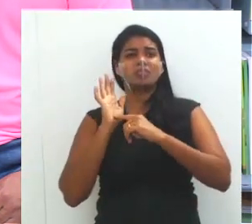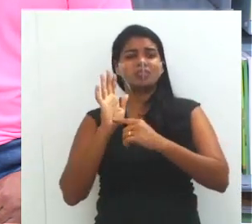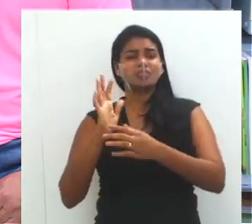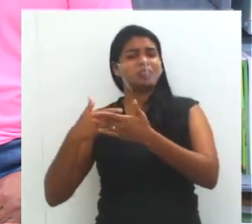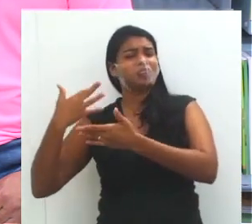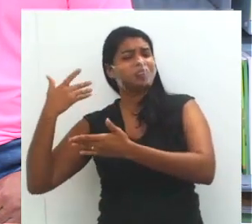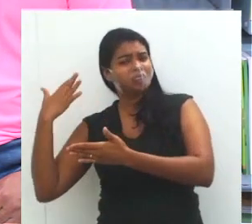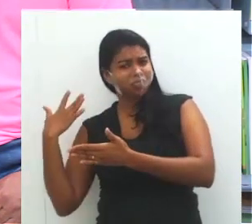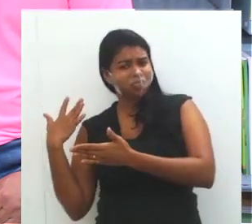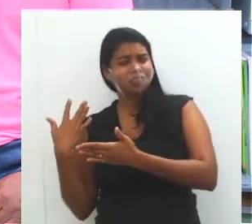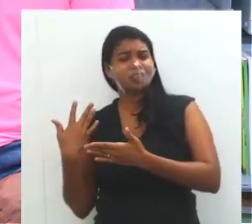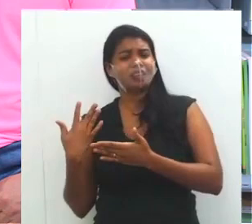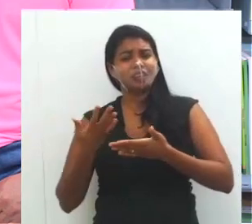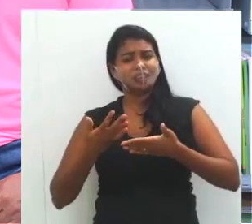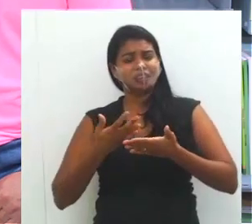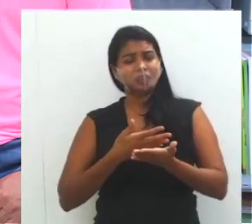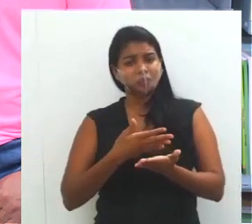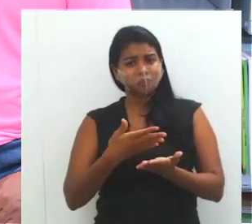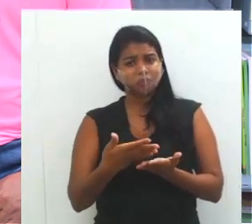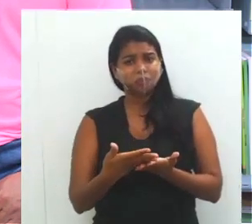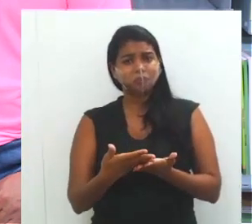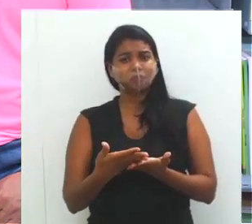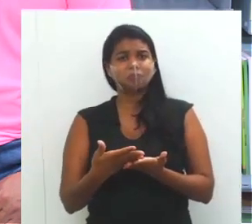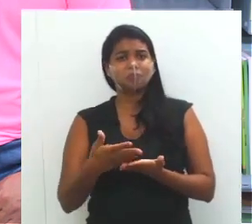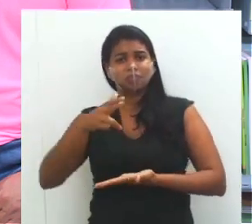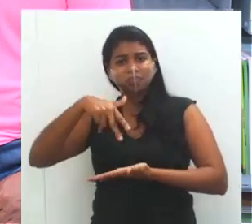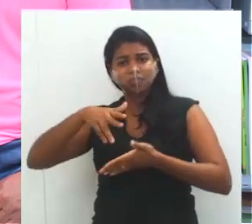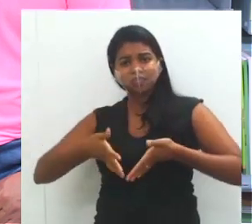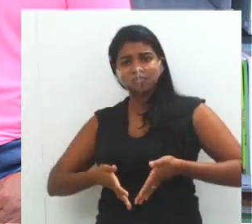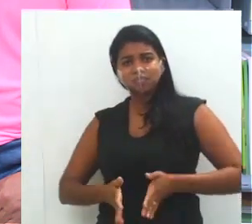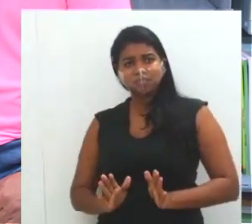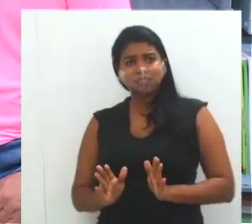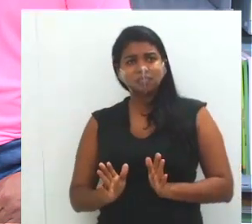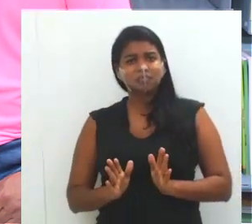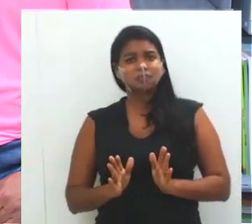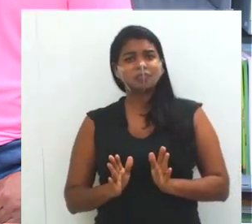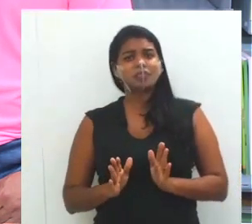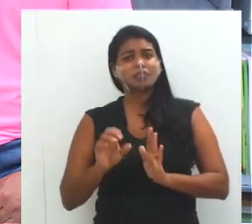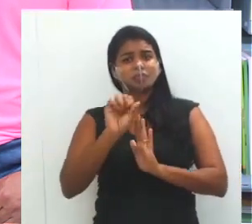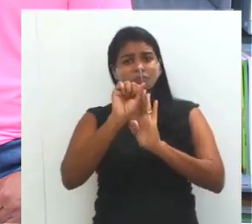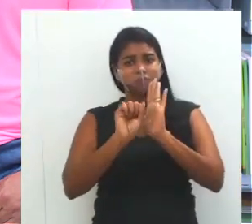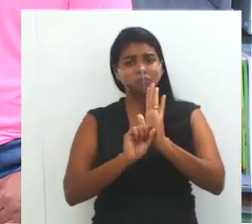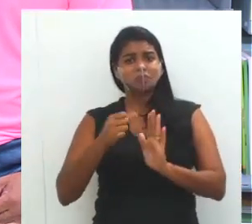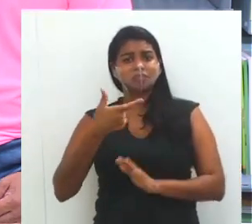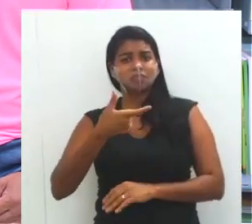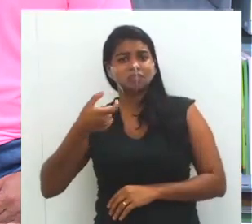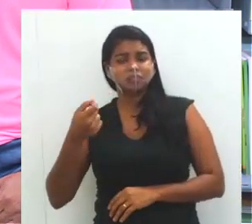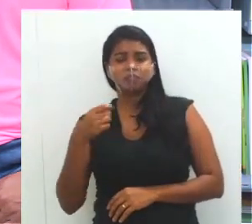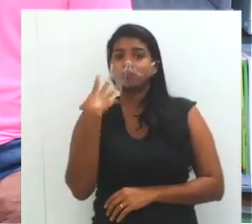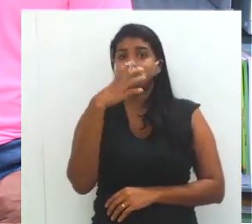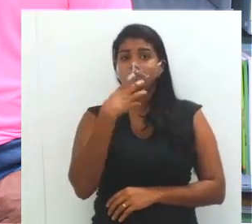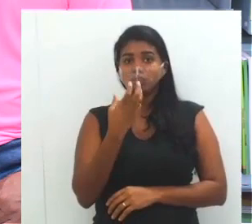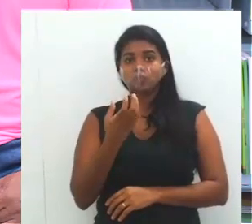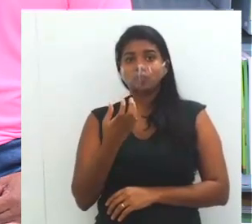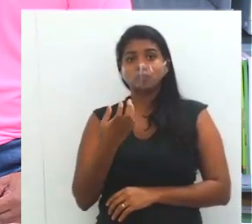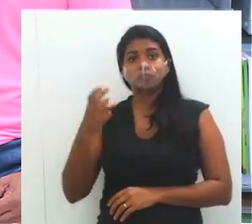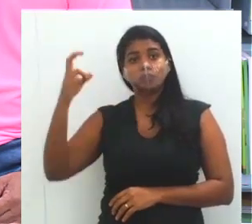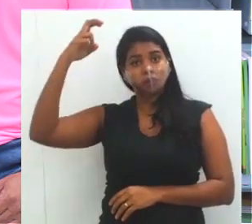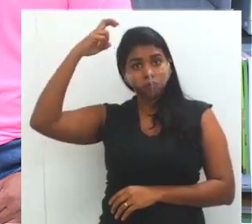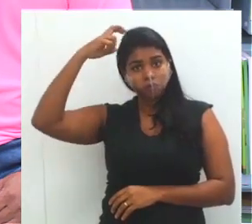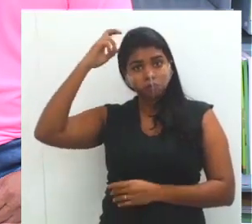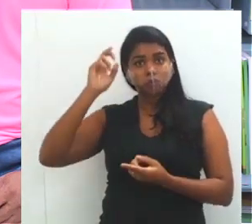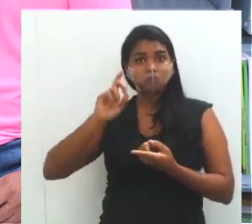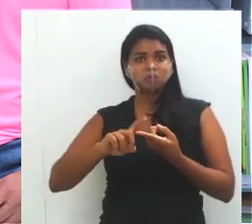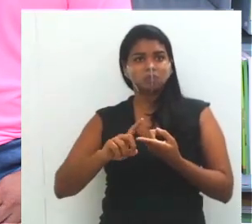que naquela época, quando ele começa, que nós estamos vendo que ele nasceu no começo do século XX, a música nordestina, a